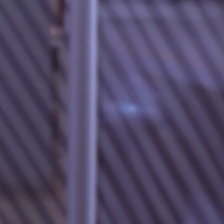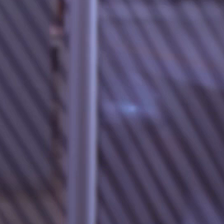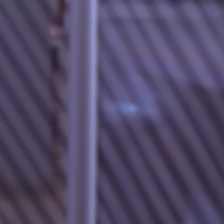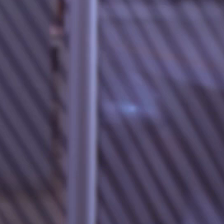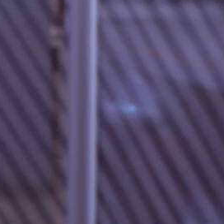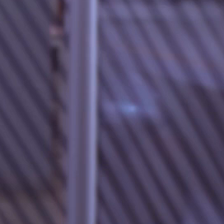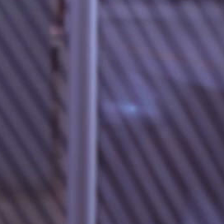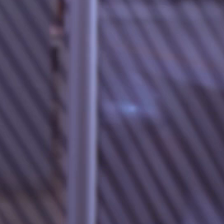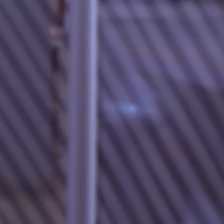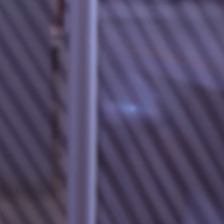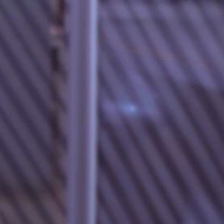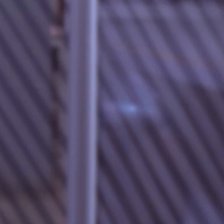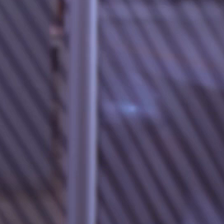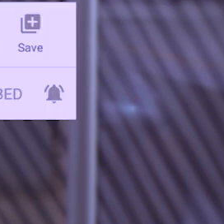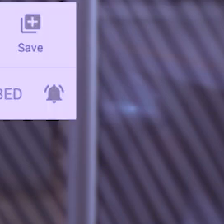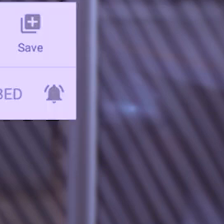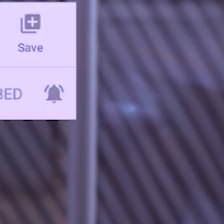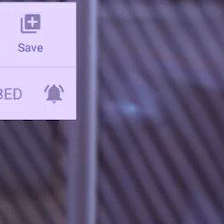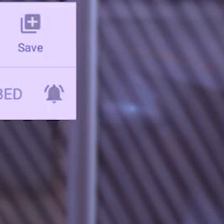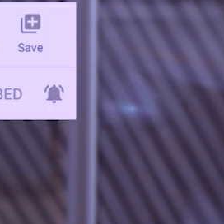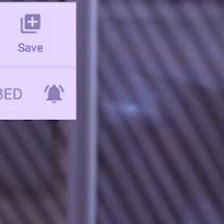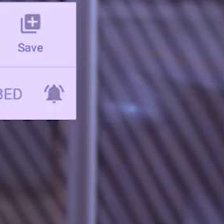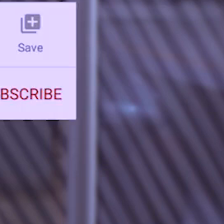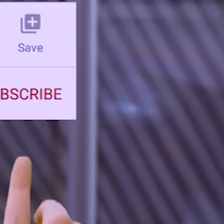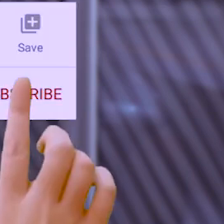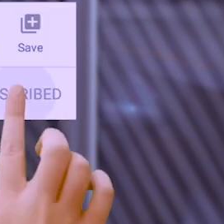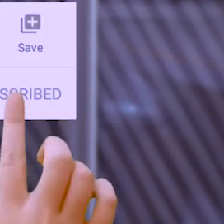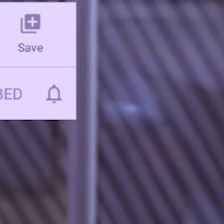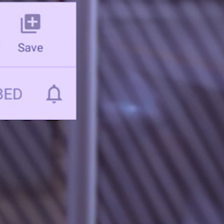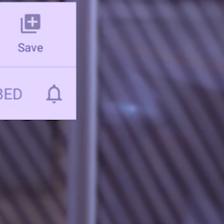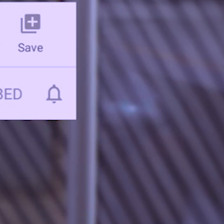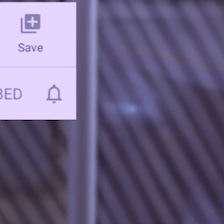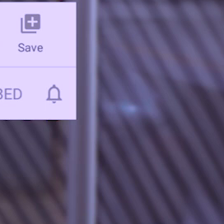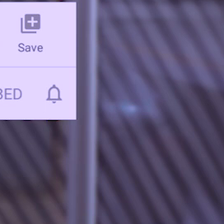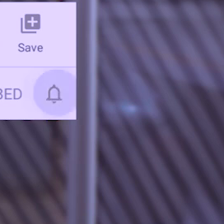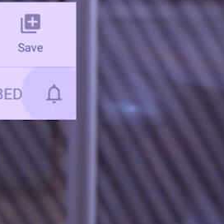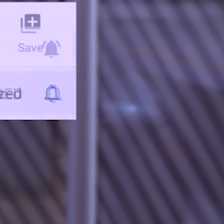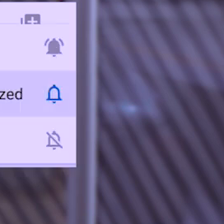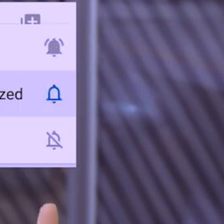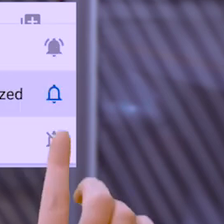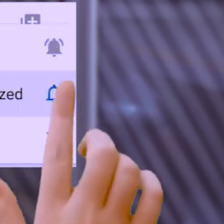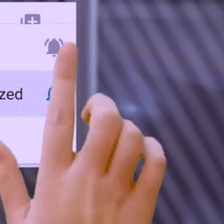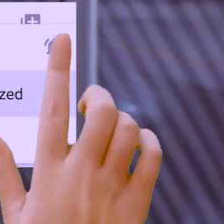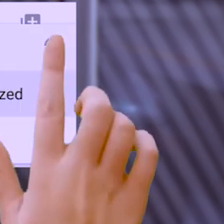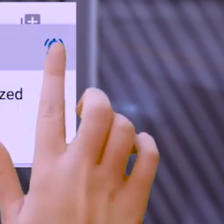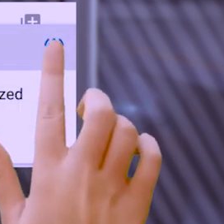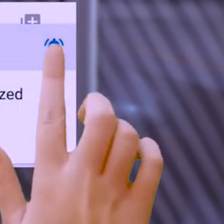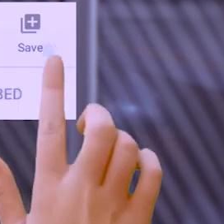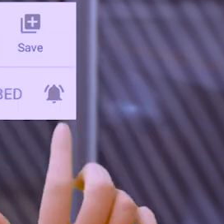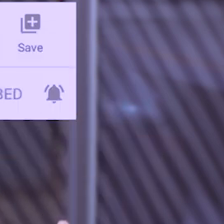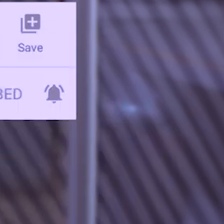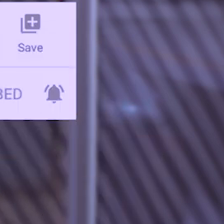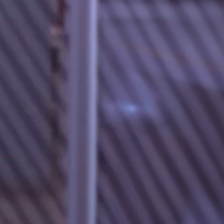Para obter mais informações, não se esqueça de curtir e subscrever no canal social media GMNTV e clique também no botão